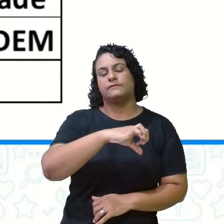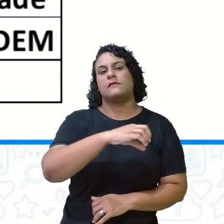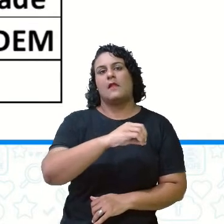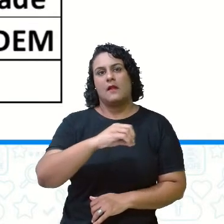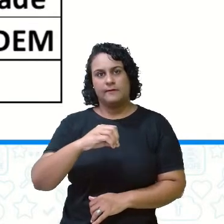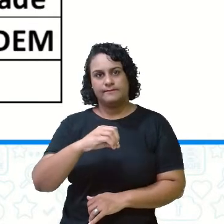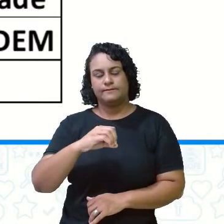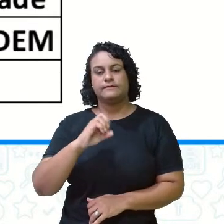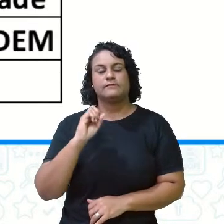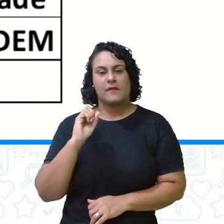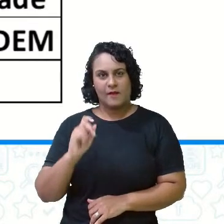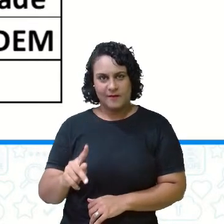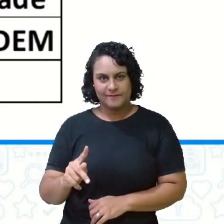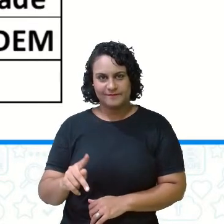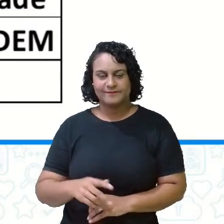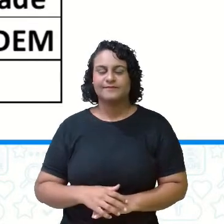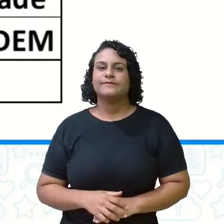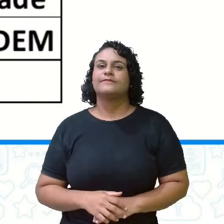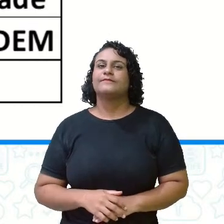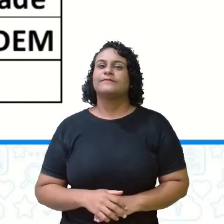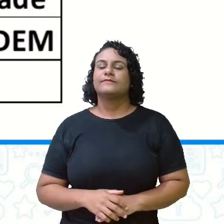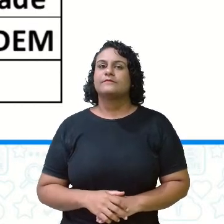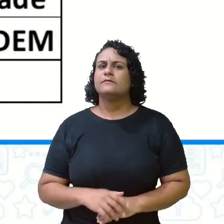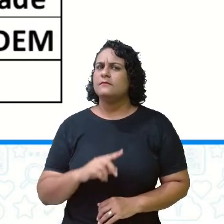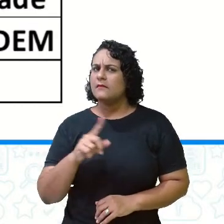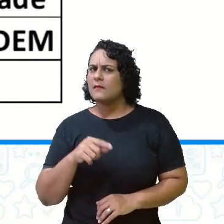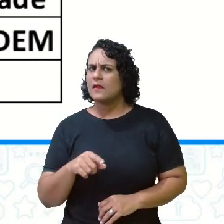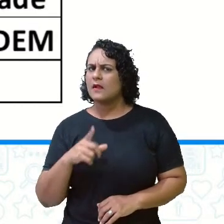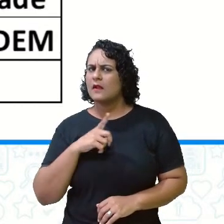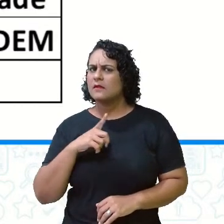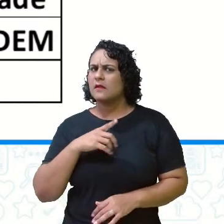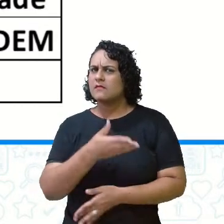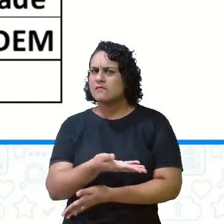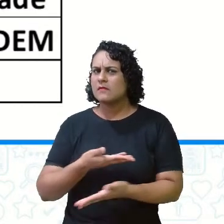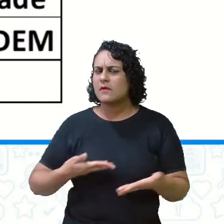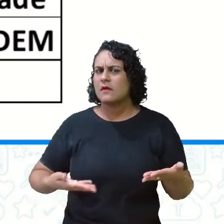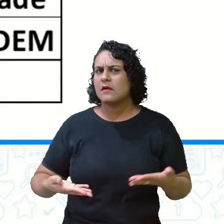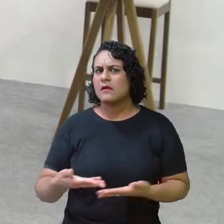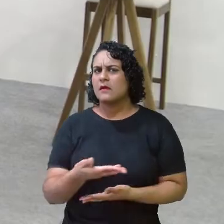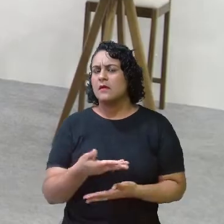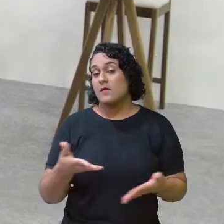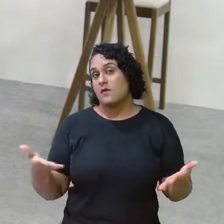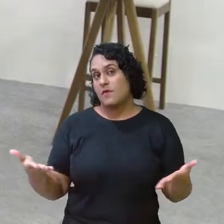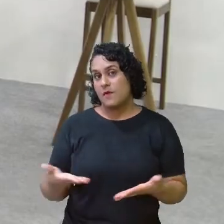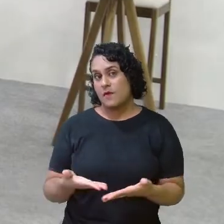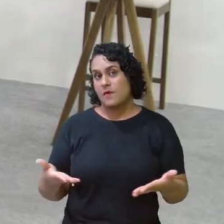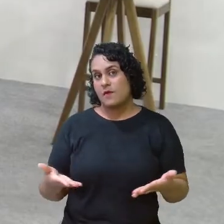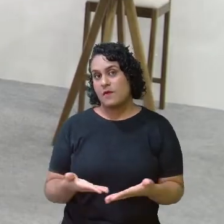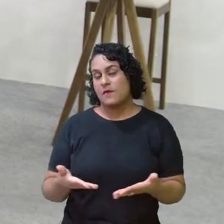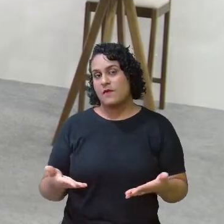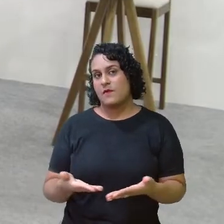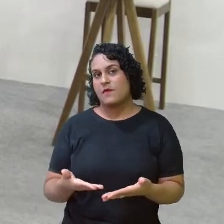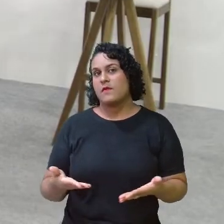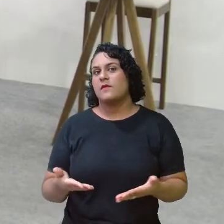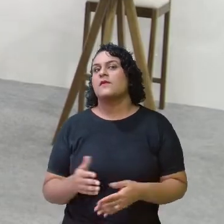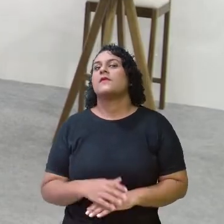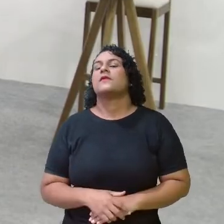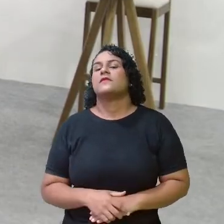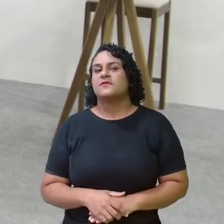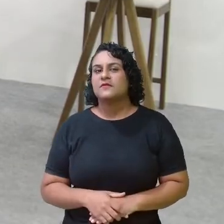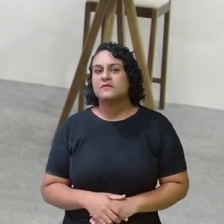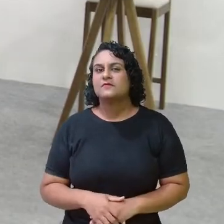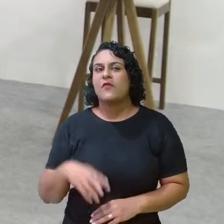900. Tranquilo até aí? Vamos lá. Será que eu tenho interação? Hoje eu vou ver aqui,